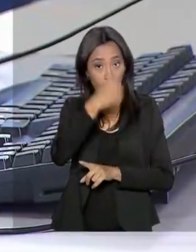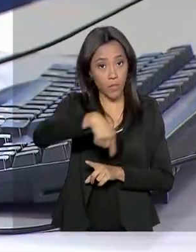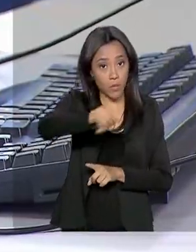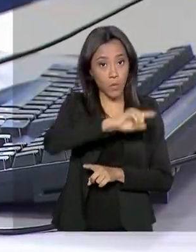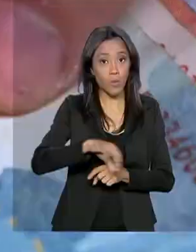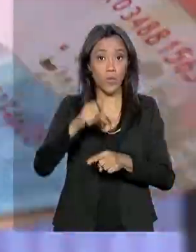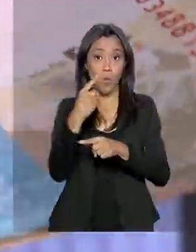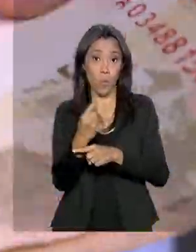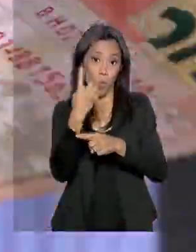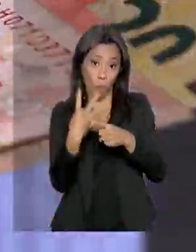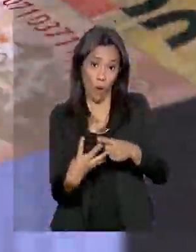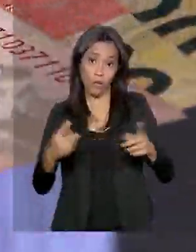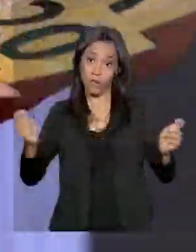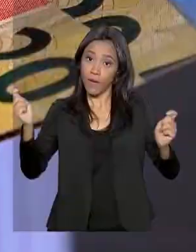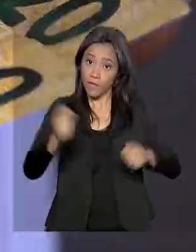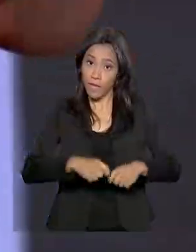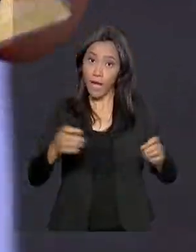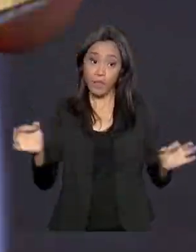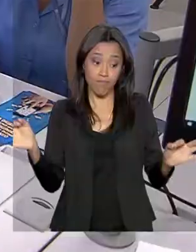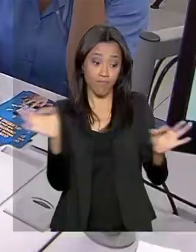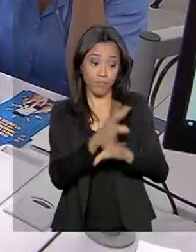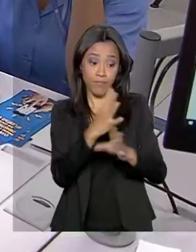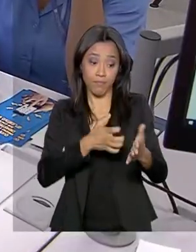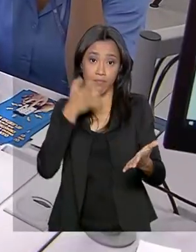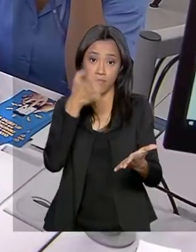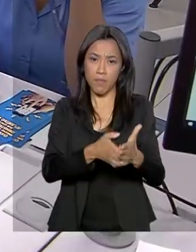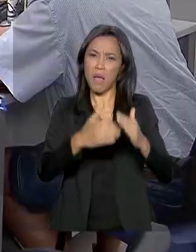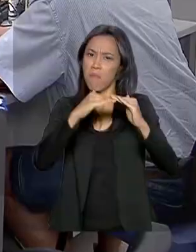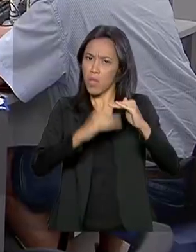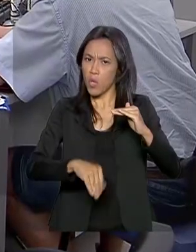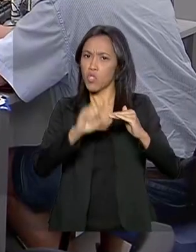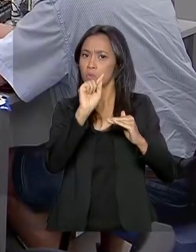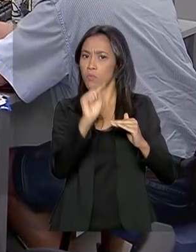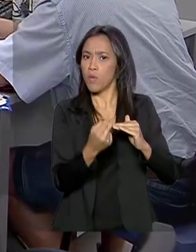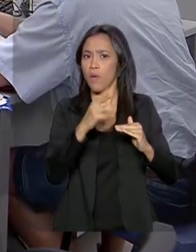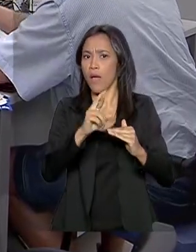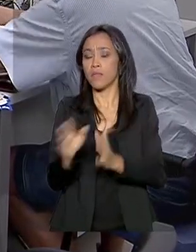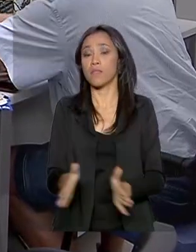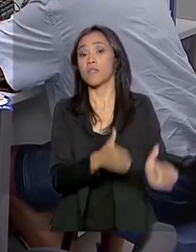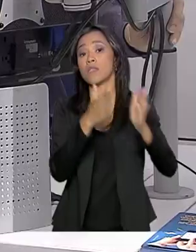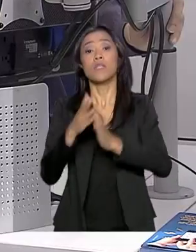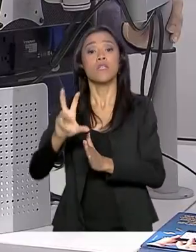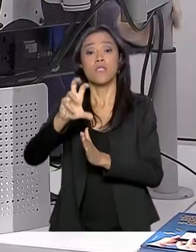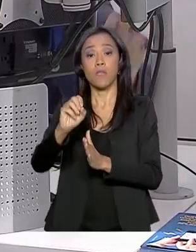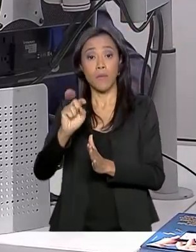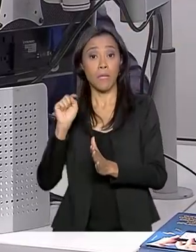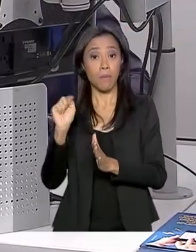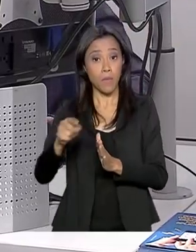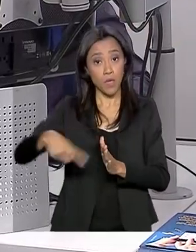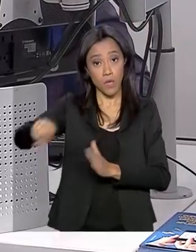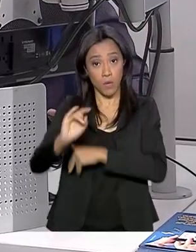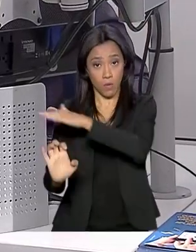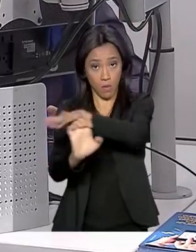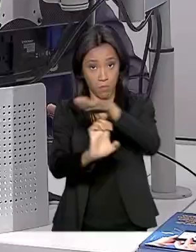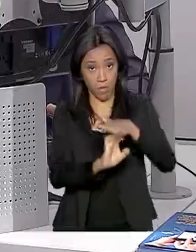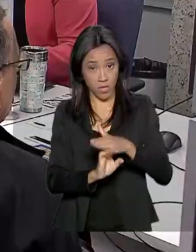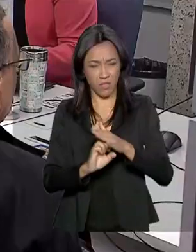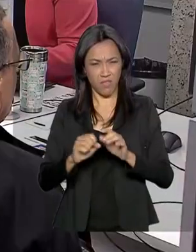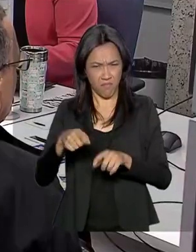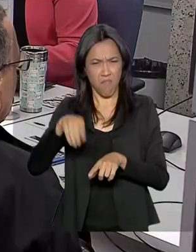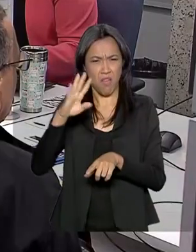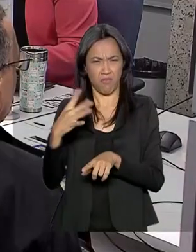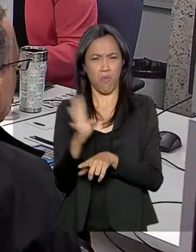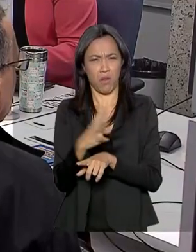quais um quarto vão poder quitar as dívidas à vista por menos de mil reais e 50 mil pessoas jurídicas, das quais mais de 44%